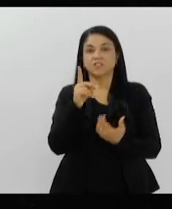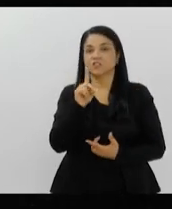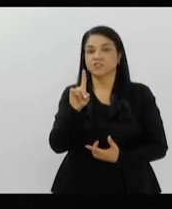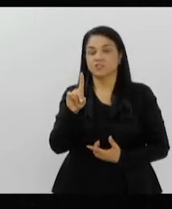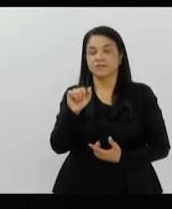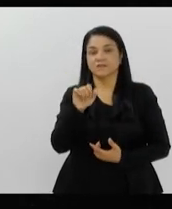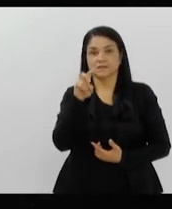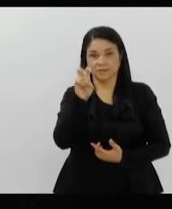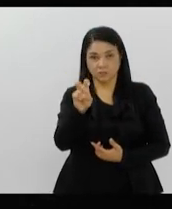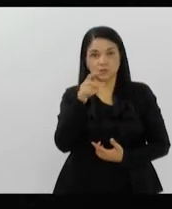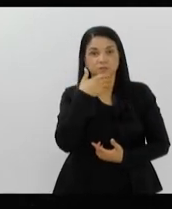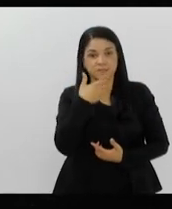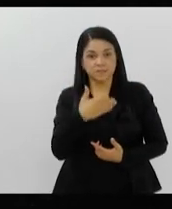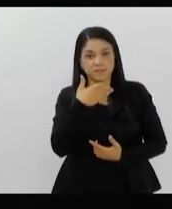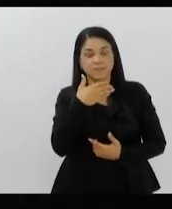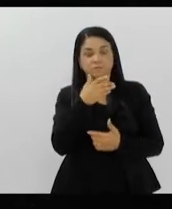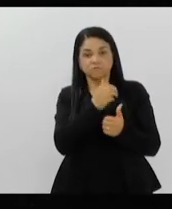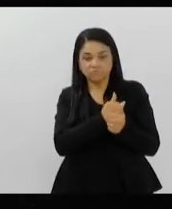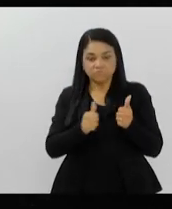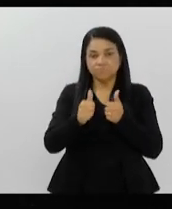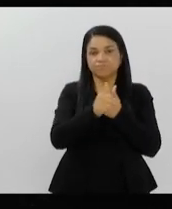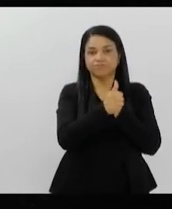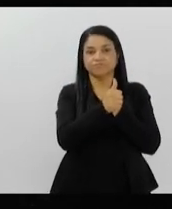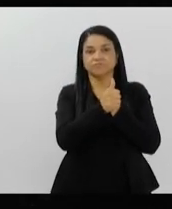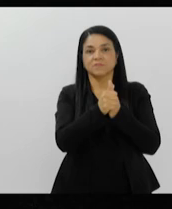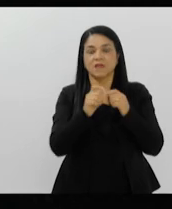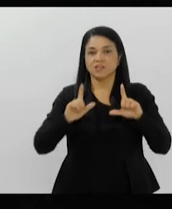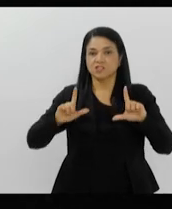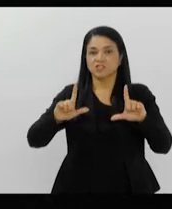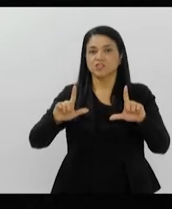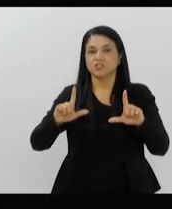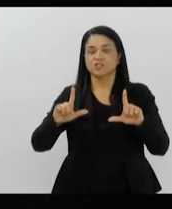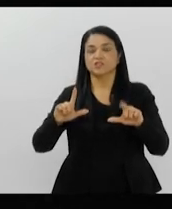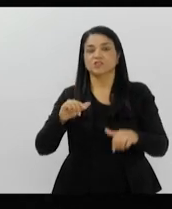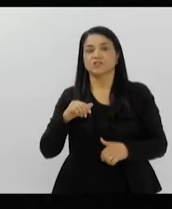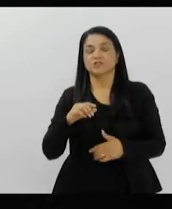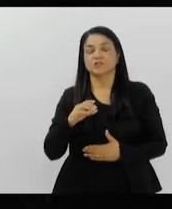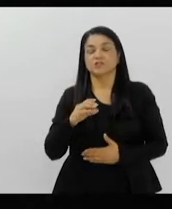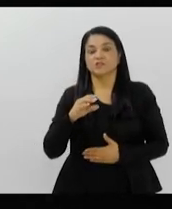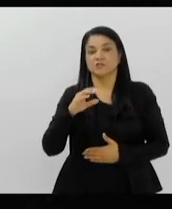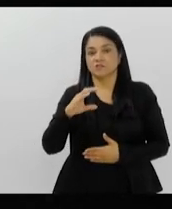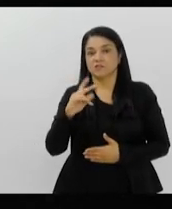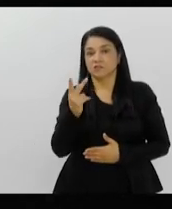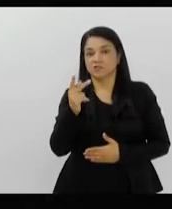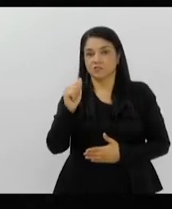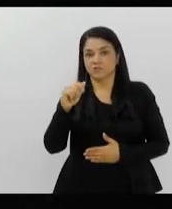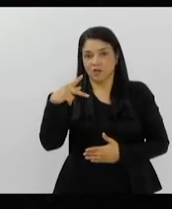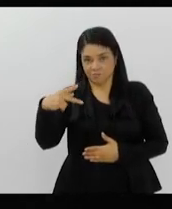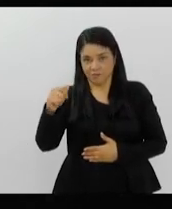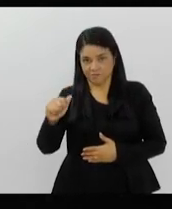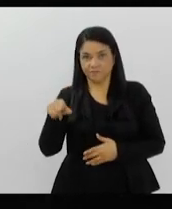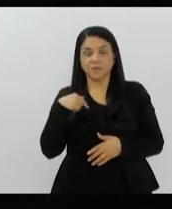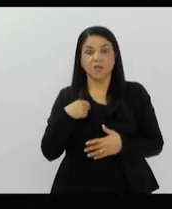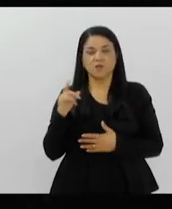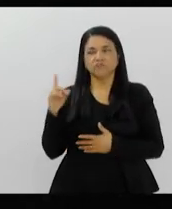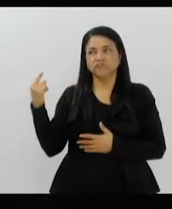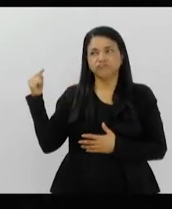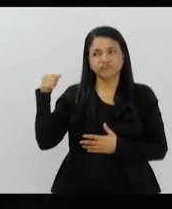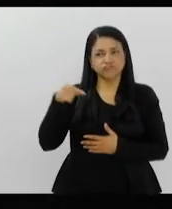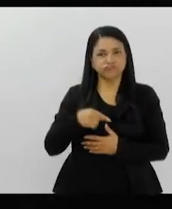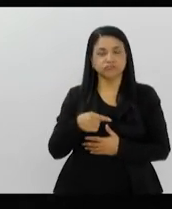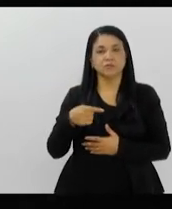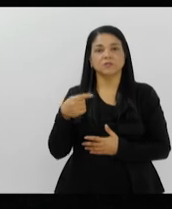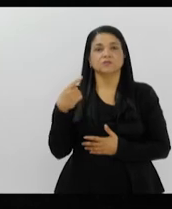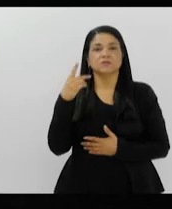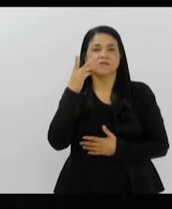ter ela encabeçando a chapa que conduzirá a entidade. Eu, que venho lá do distante Ceará, tenho essa oportunidade